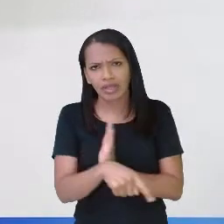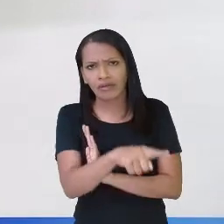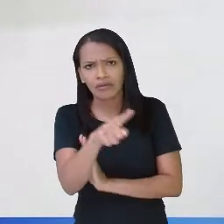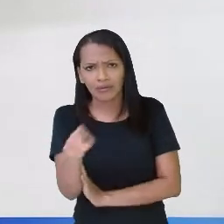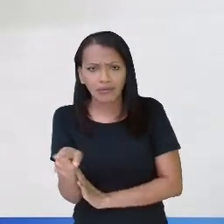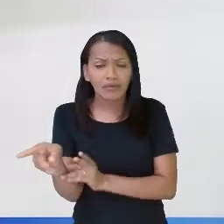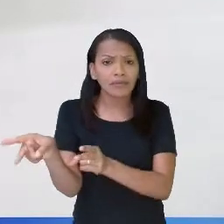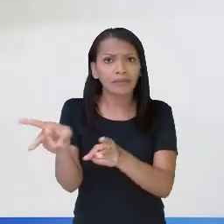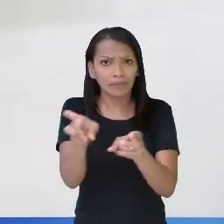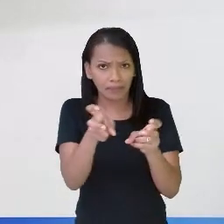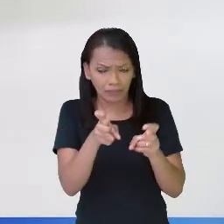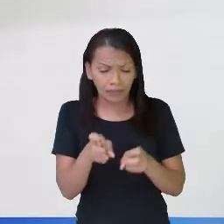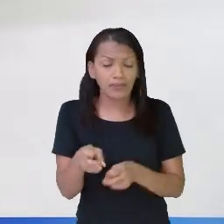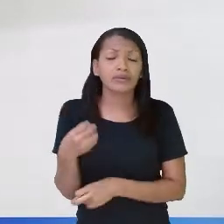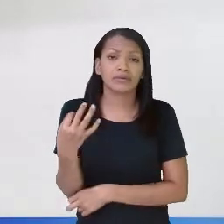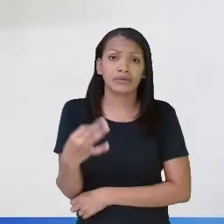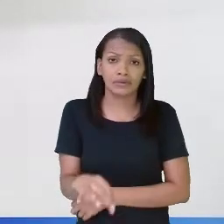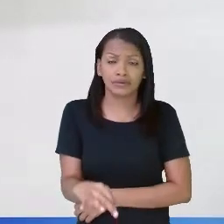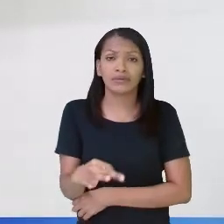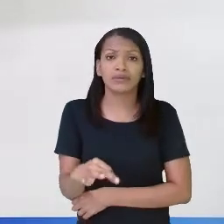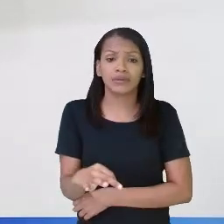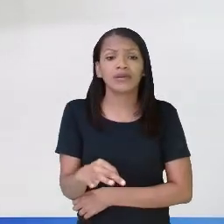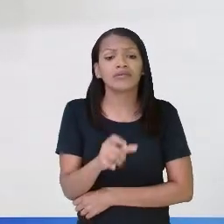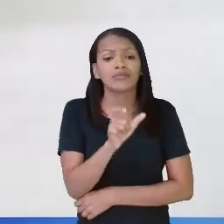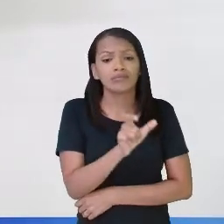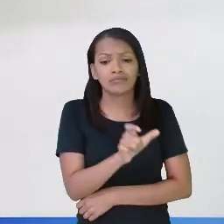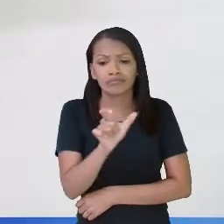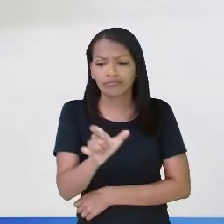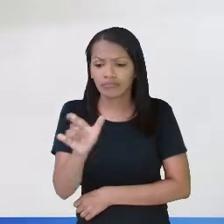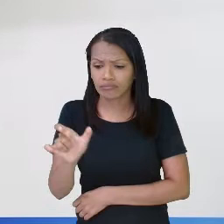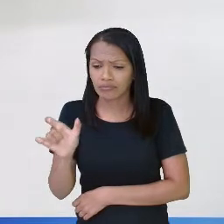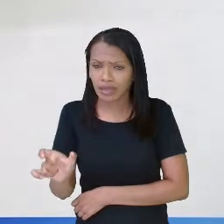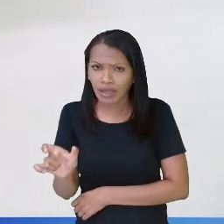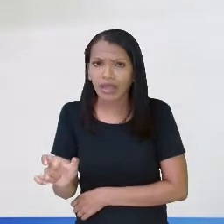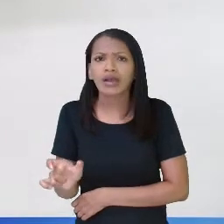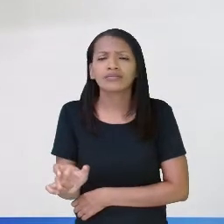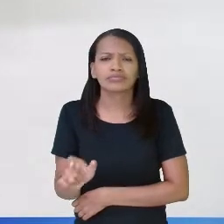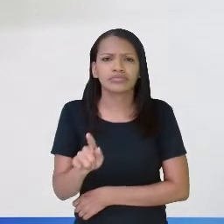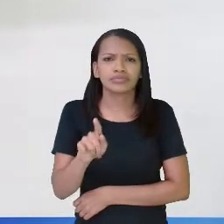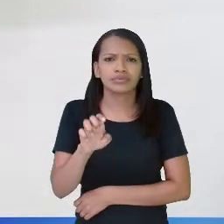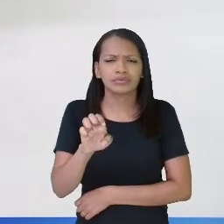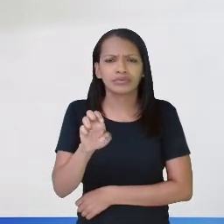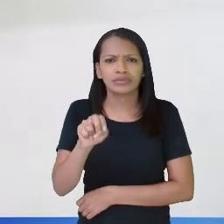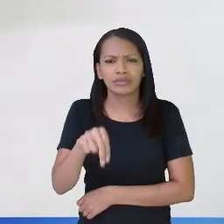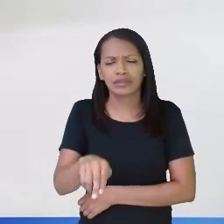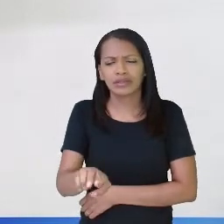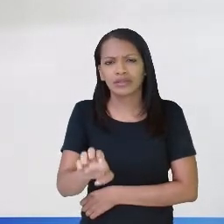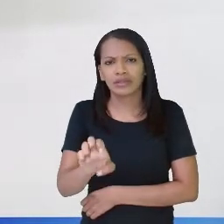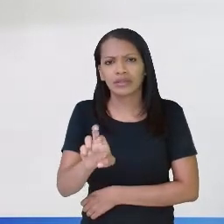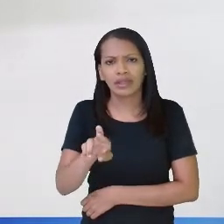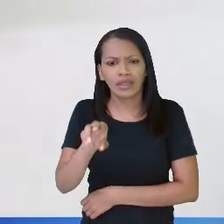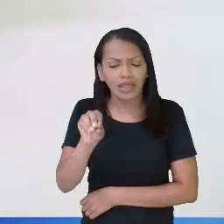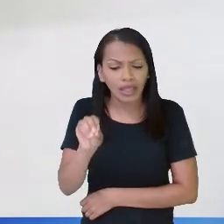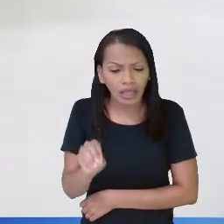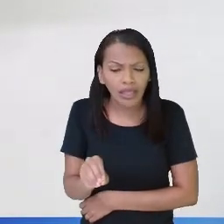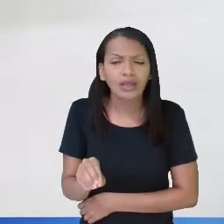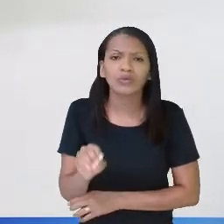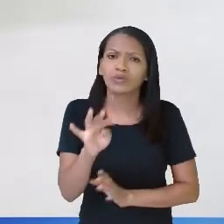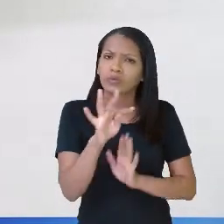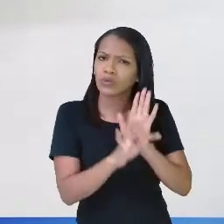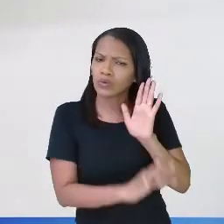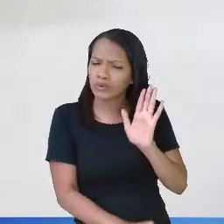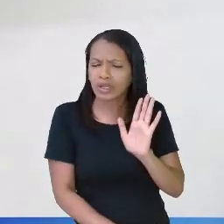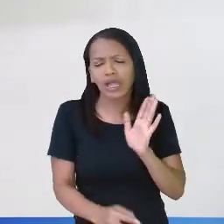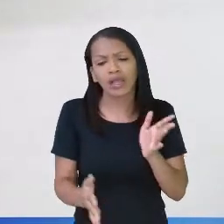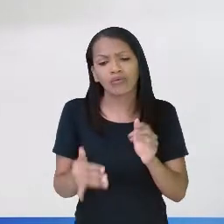puderam perceber, tenho certeza disso, que cada gênero textual tem uma finalidade: informar,